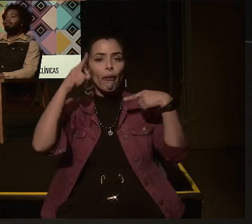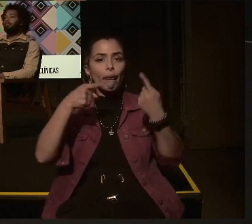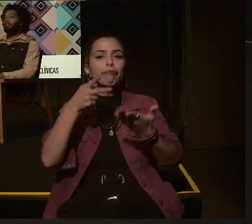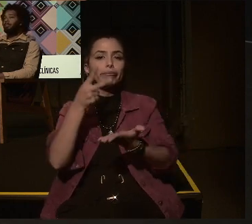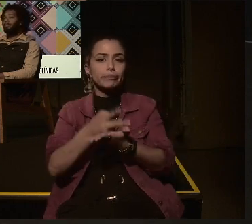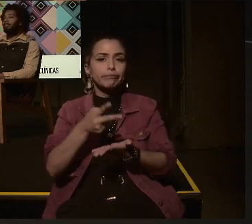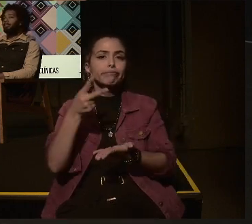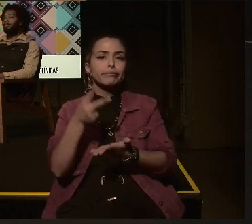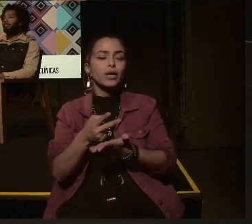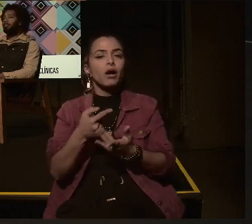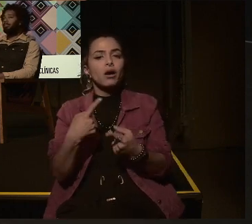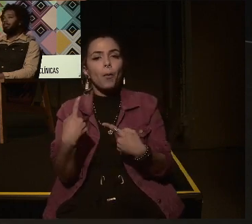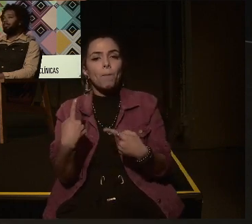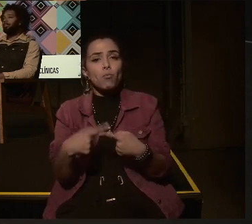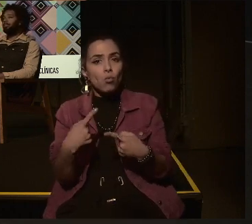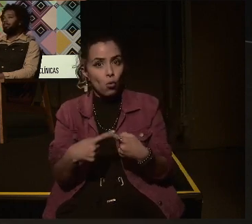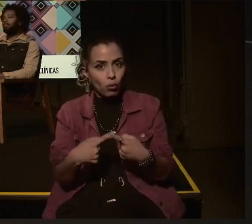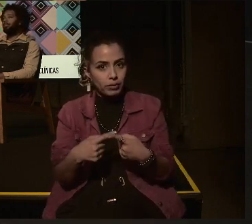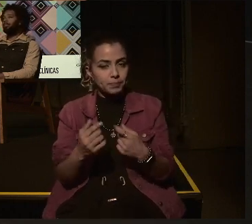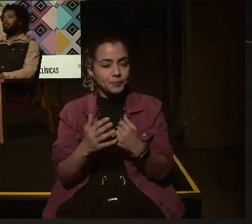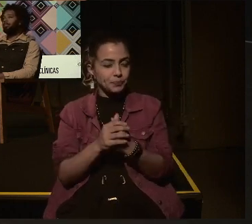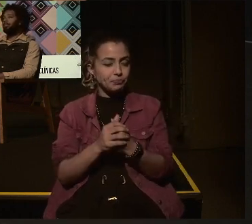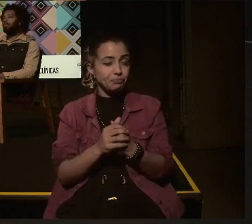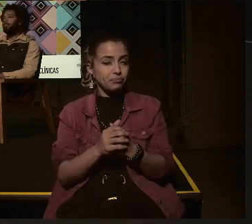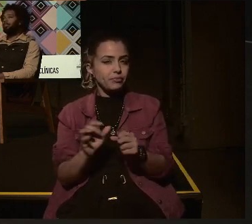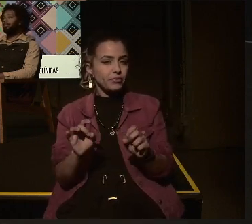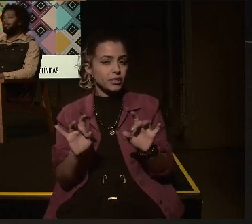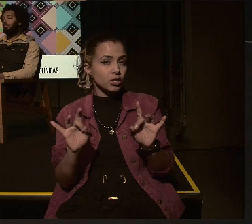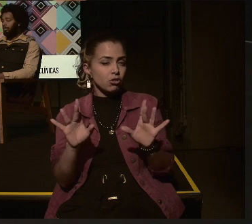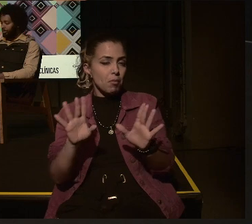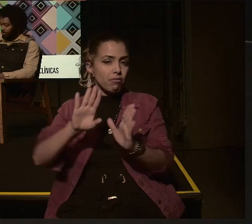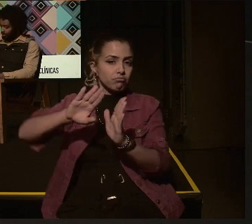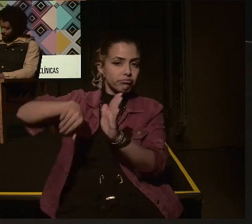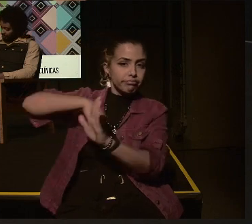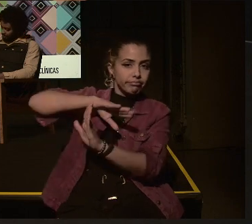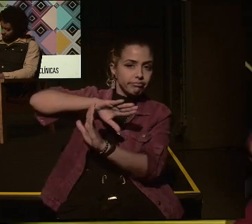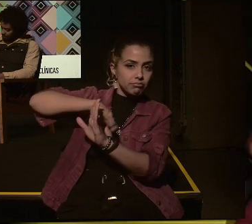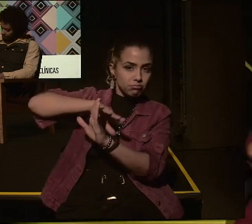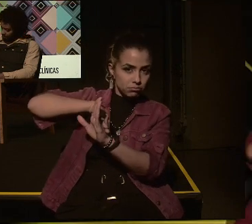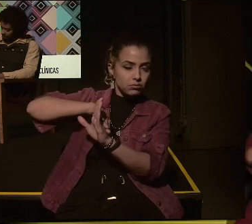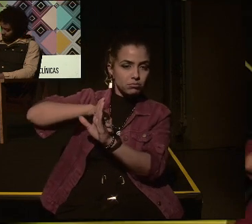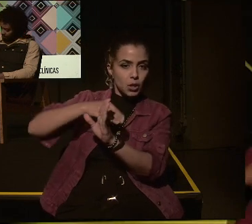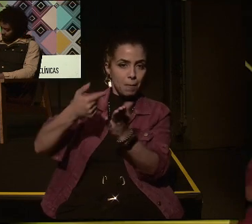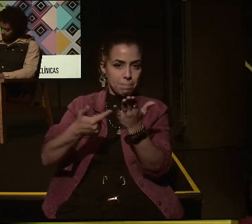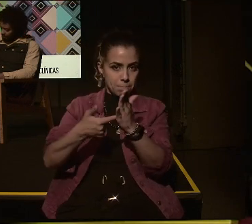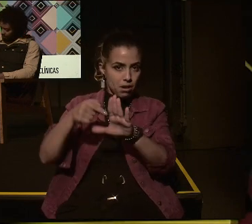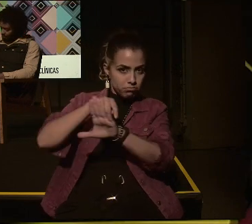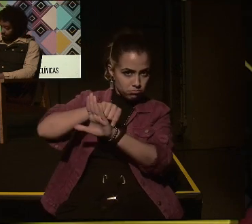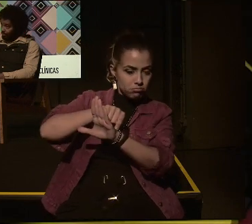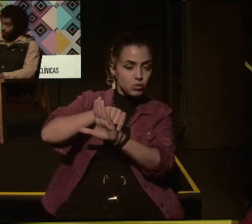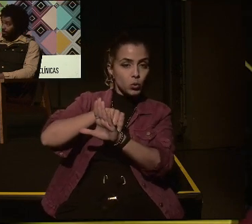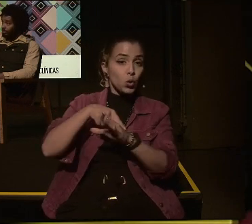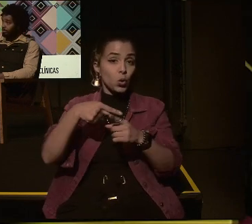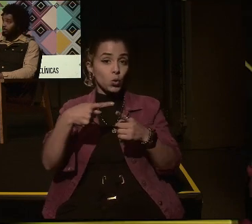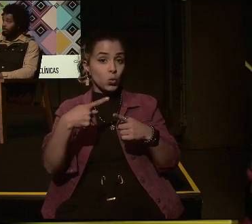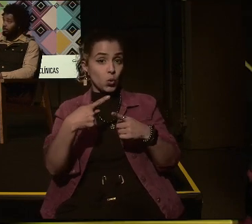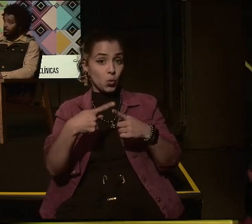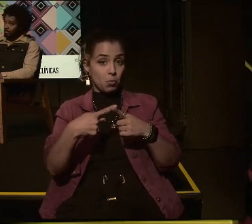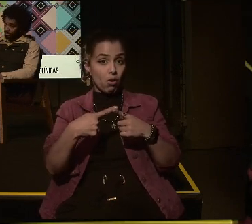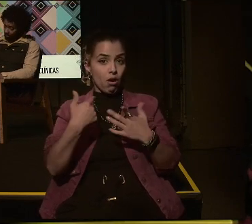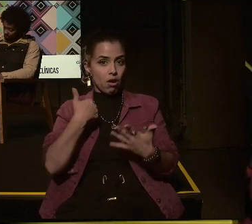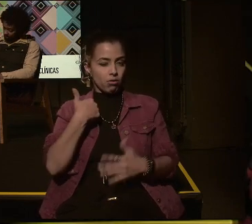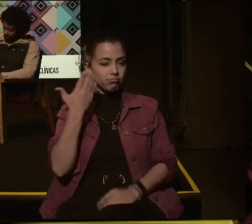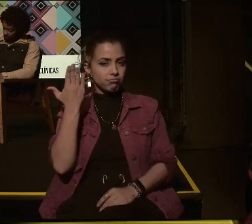porque a loucura ela faz uma intervenção no território. Quando eu tive a felicidade de